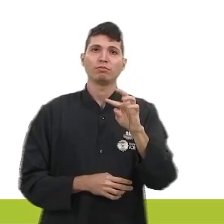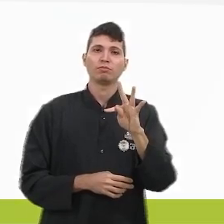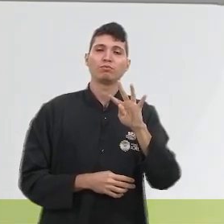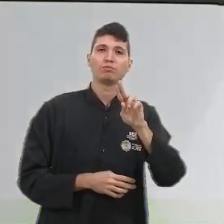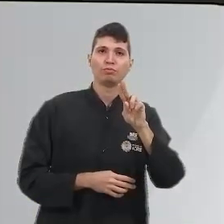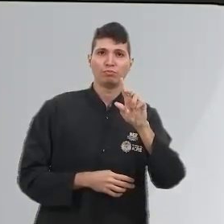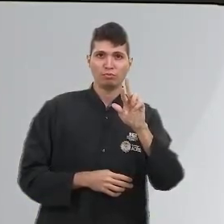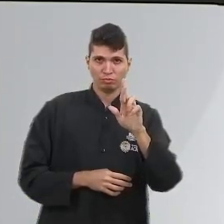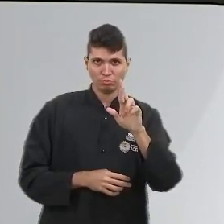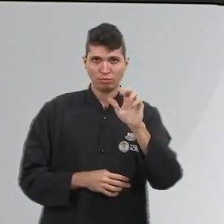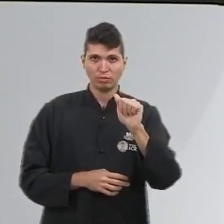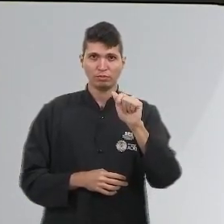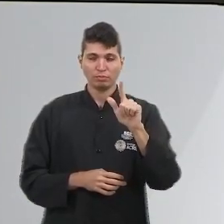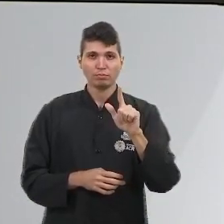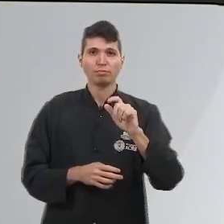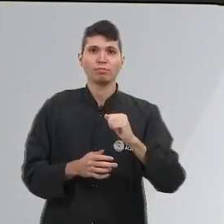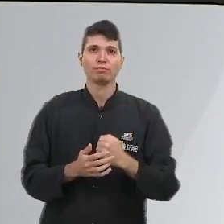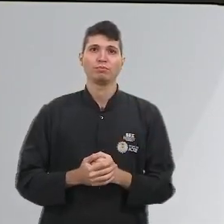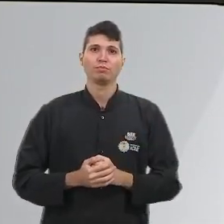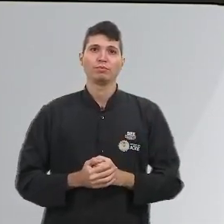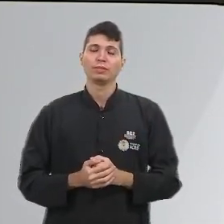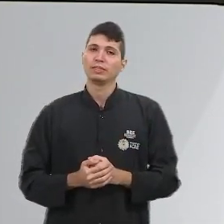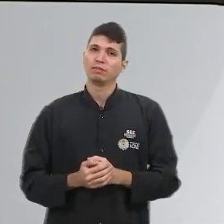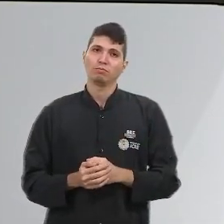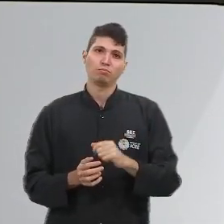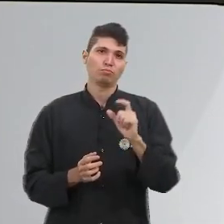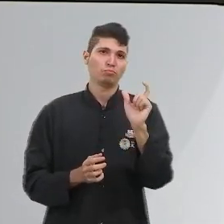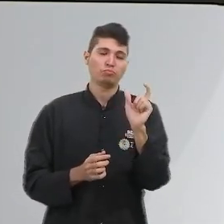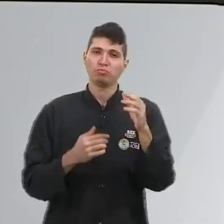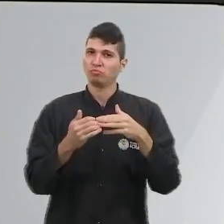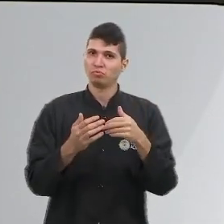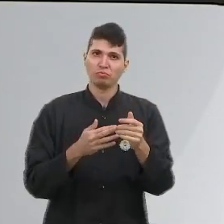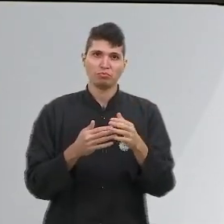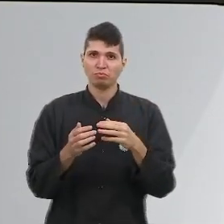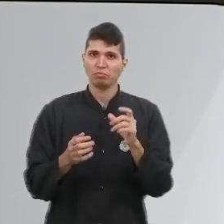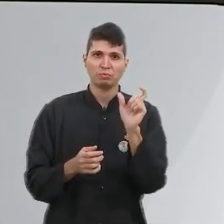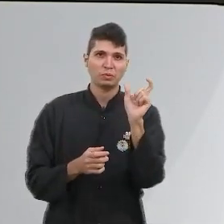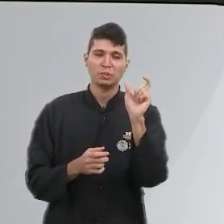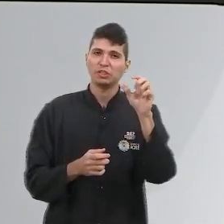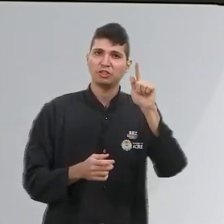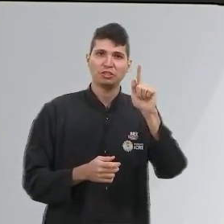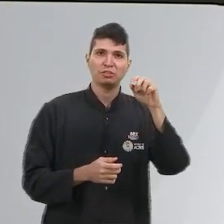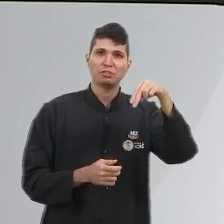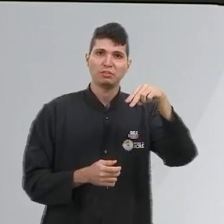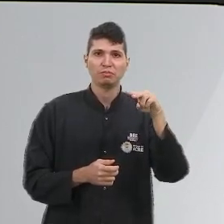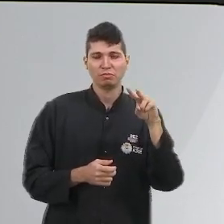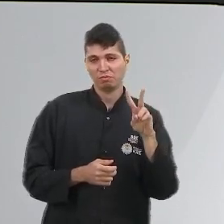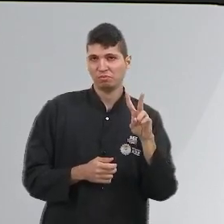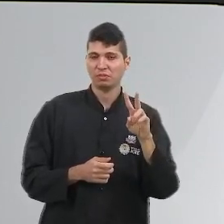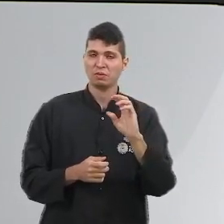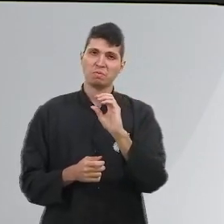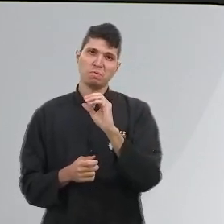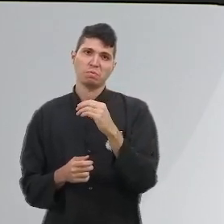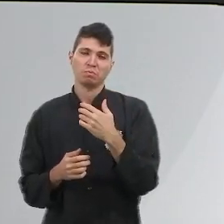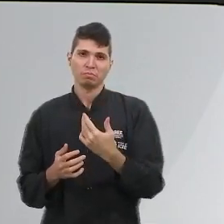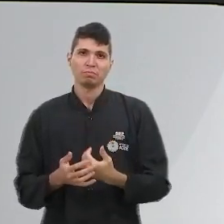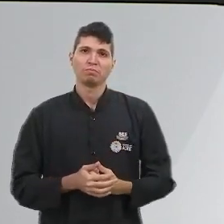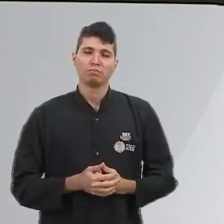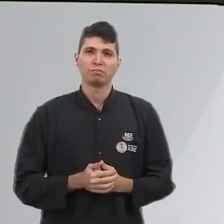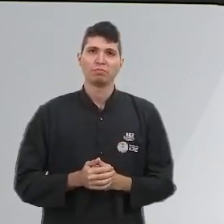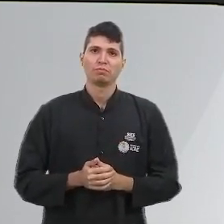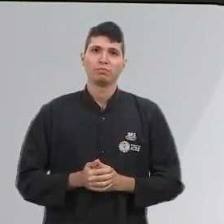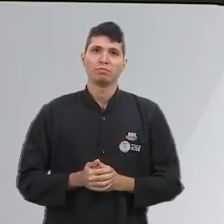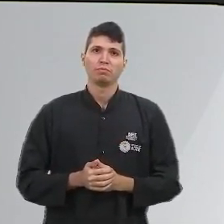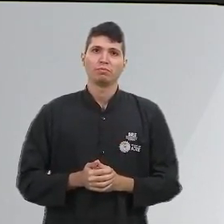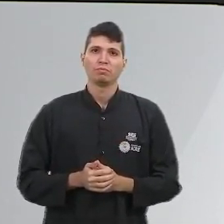gás natural, ele pode ser chamado também de GNV, que é gás natural veicular. Sabe aquelas notícias que a gente vê no jornal? O cara foi abastecer o